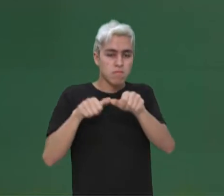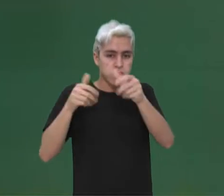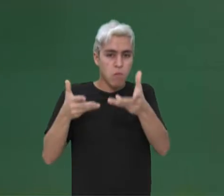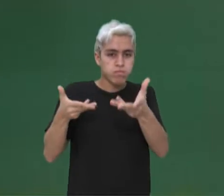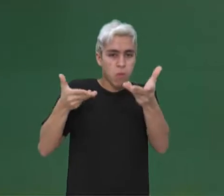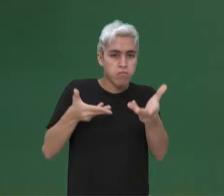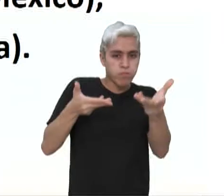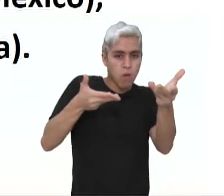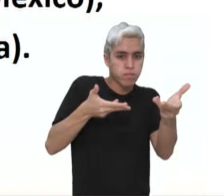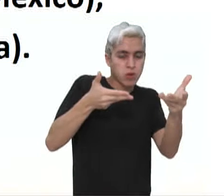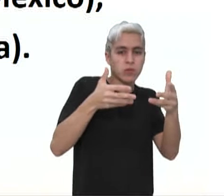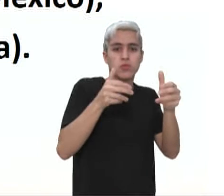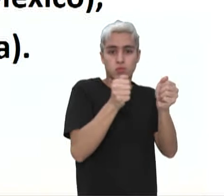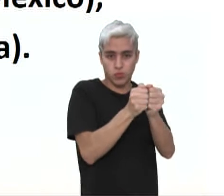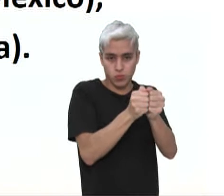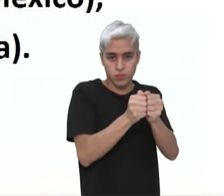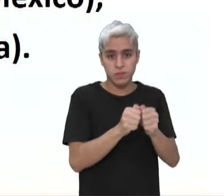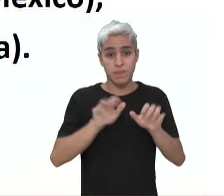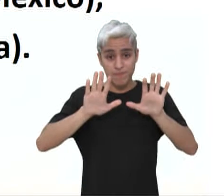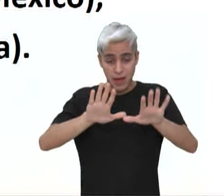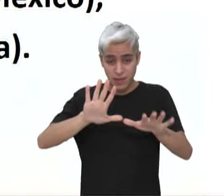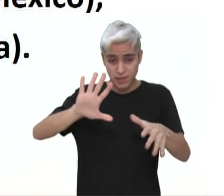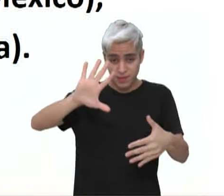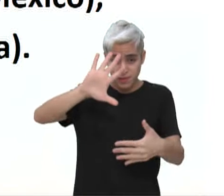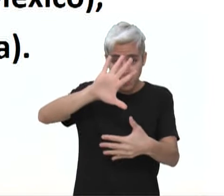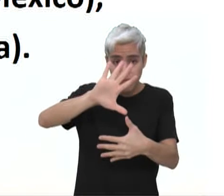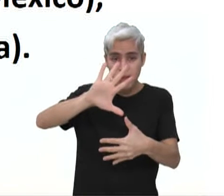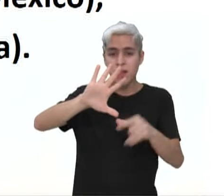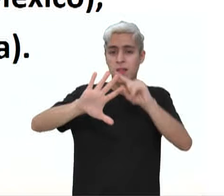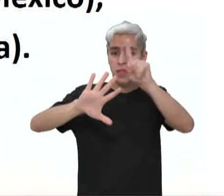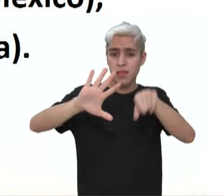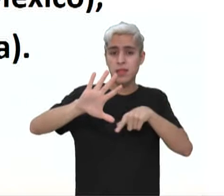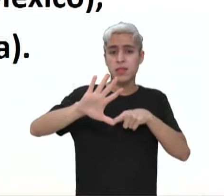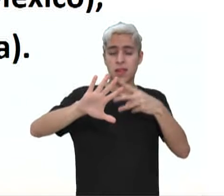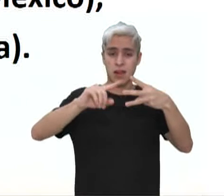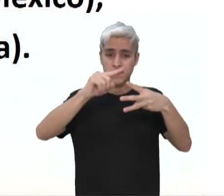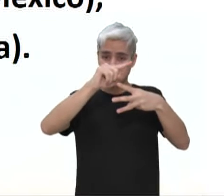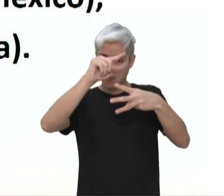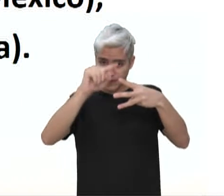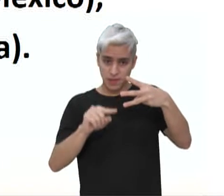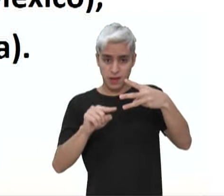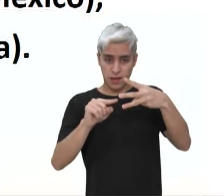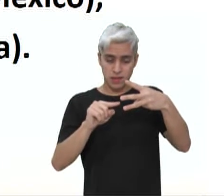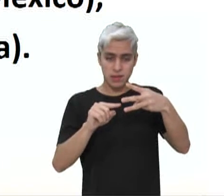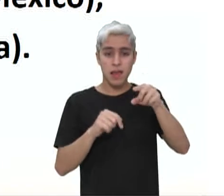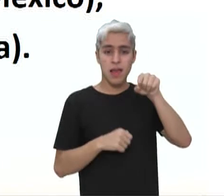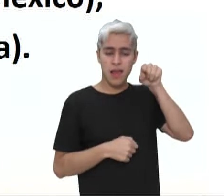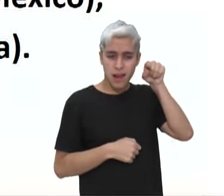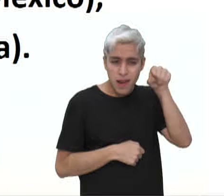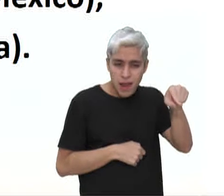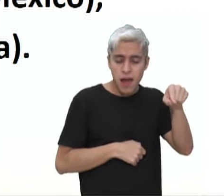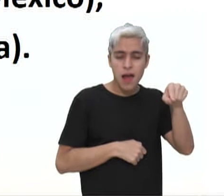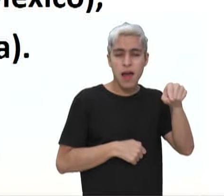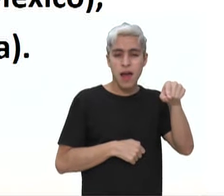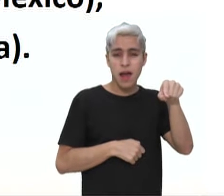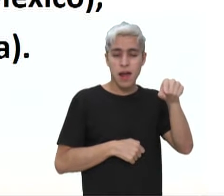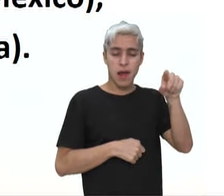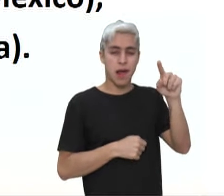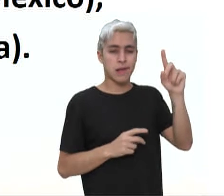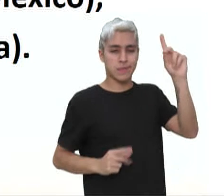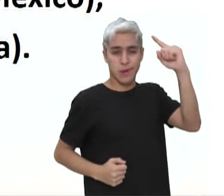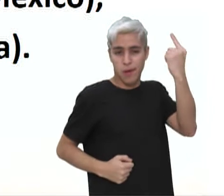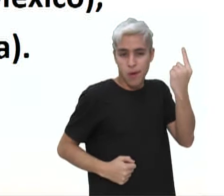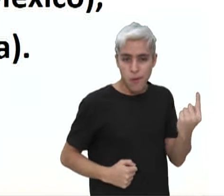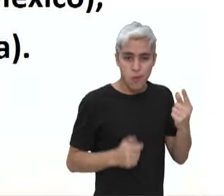navios. Na América, haviam 3 portos. Se na Espanha havia um, na América havia 3 portos que